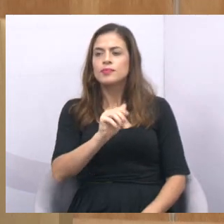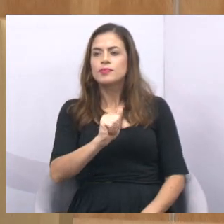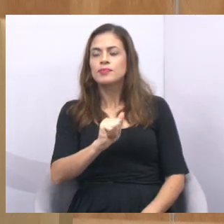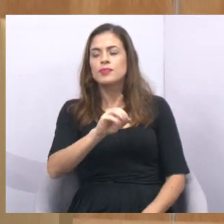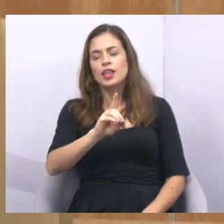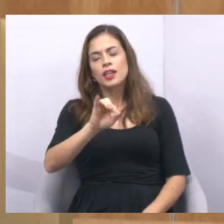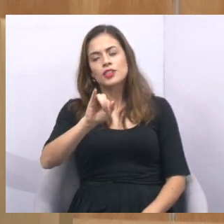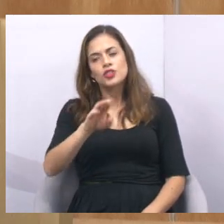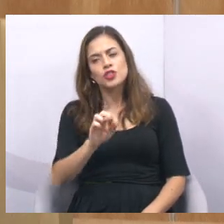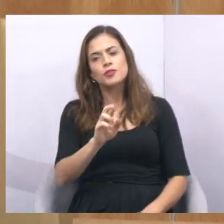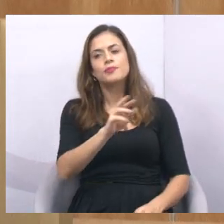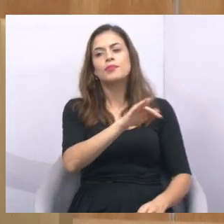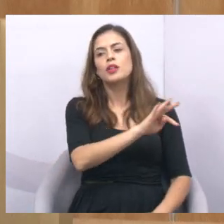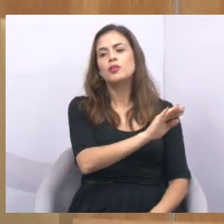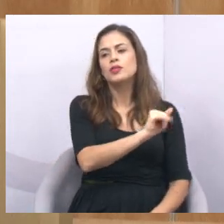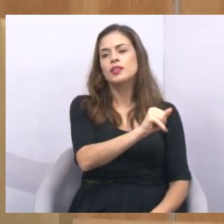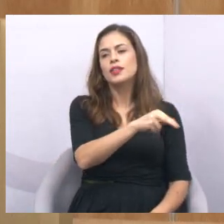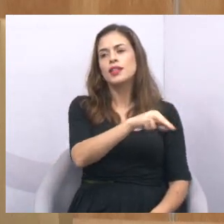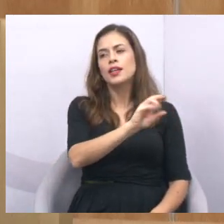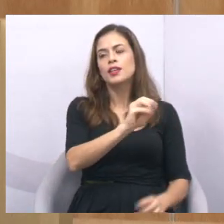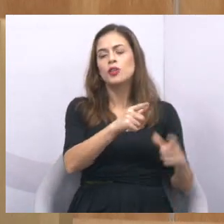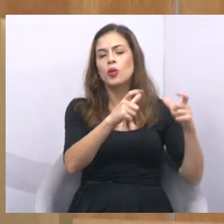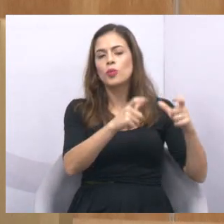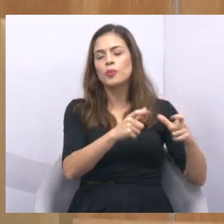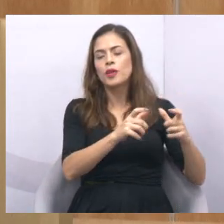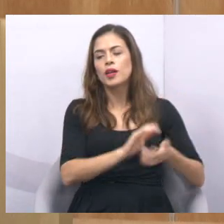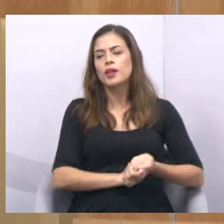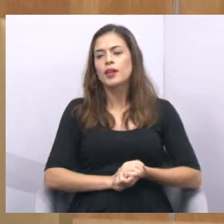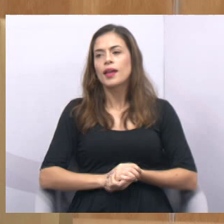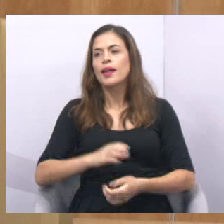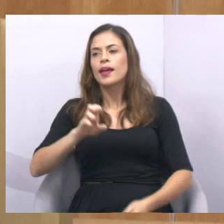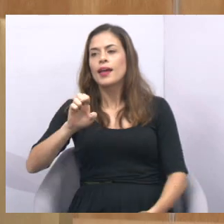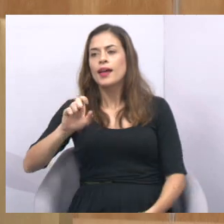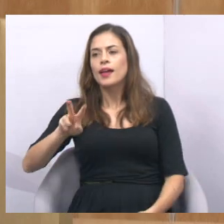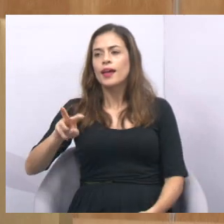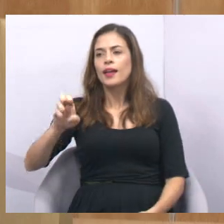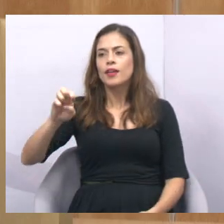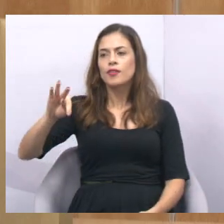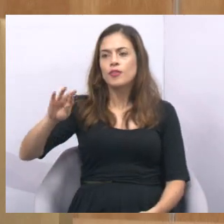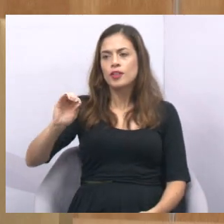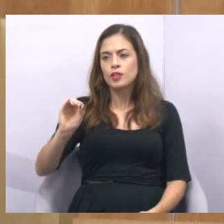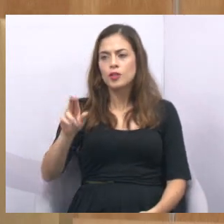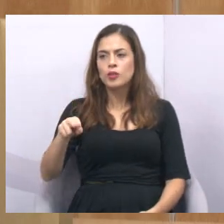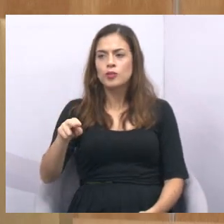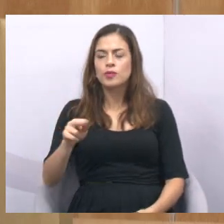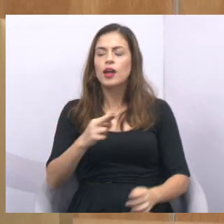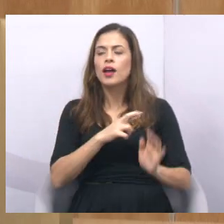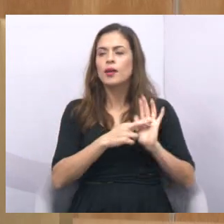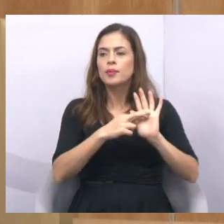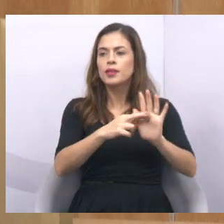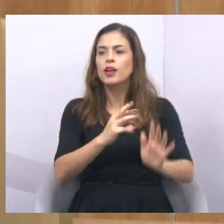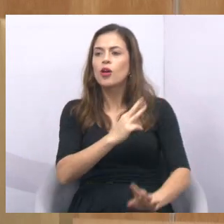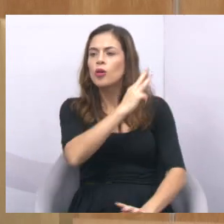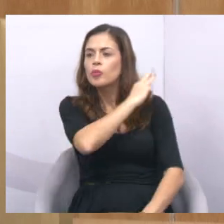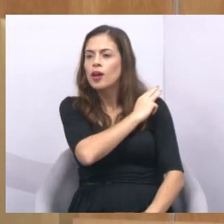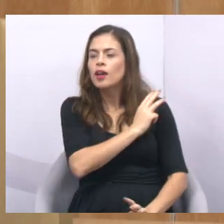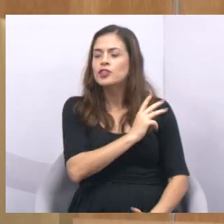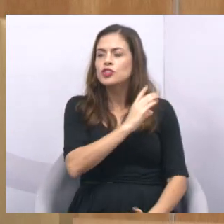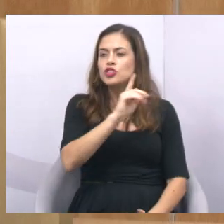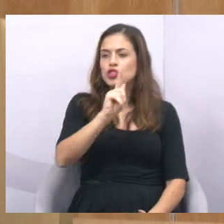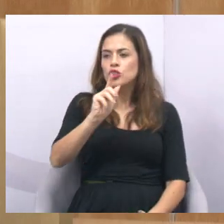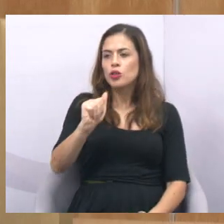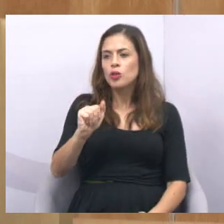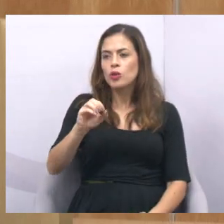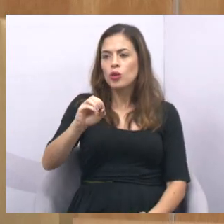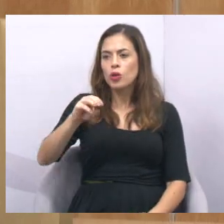Everton, representando aqui o nosso comandante Gomes, que vem fazendo um excelente trabalho aqui no nosso município. Quem não sabe, Jacareí